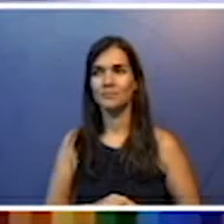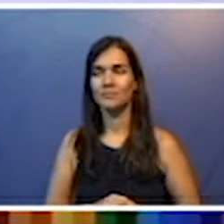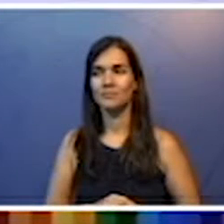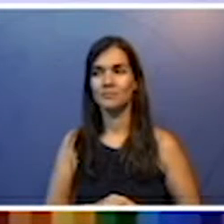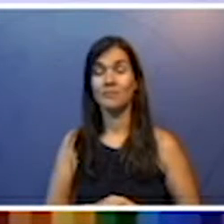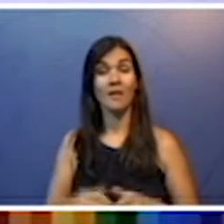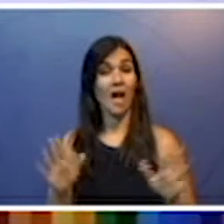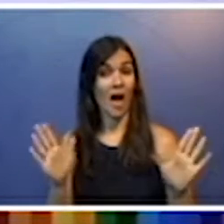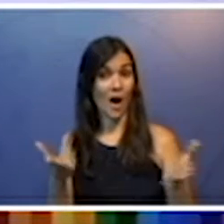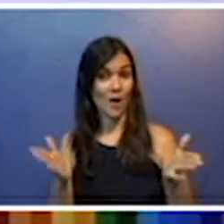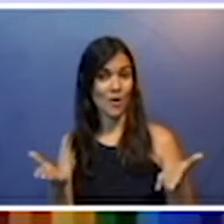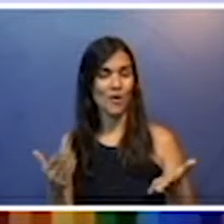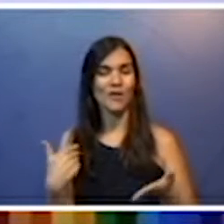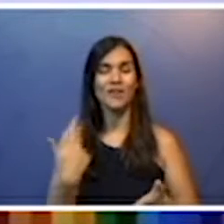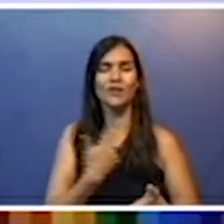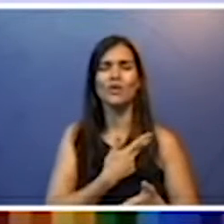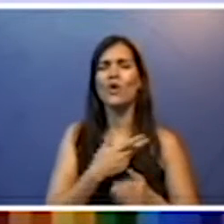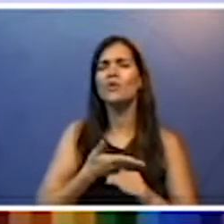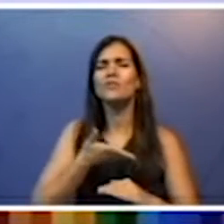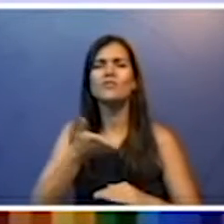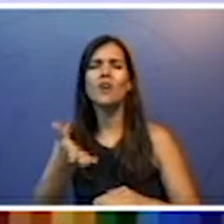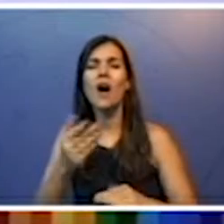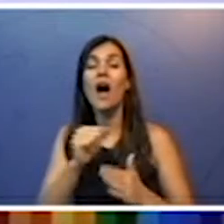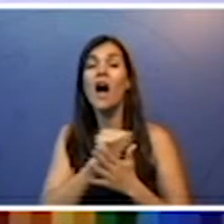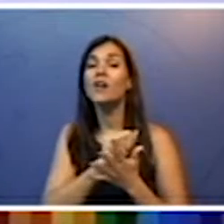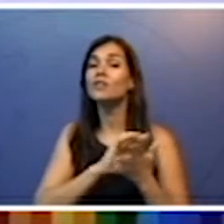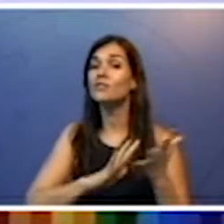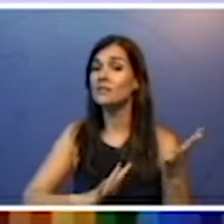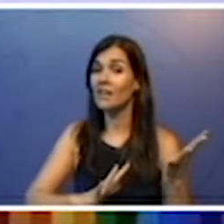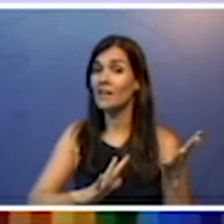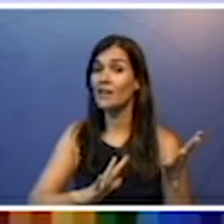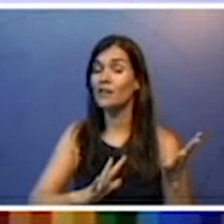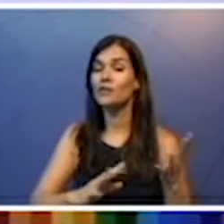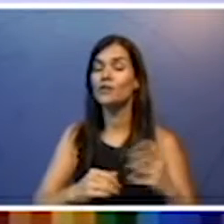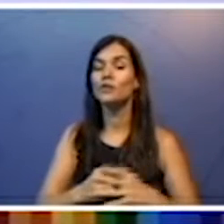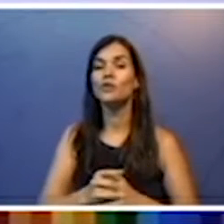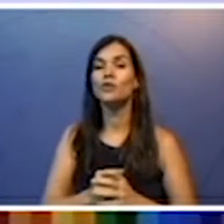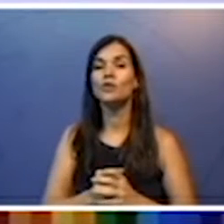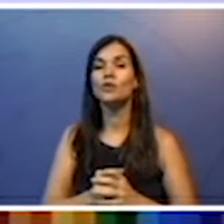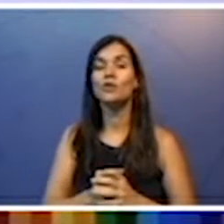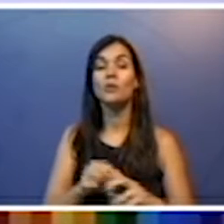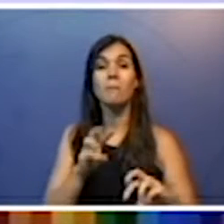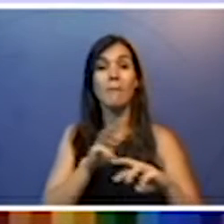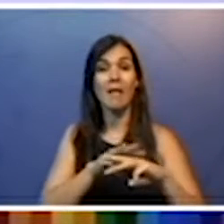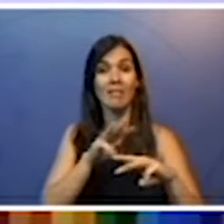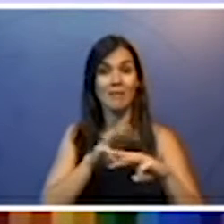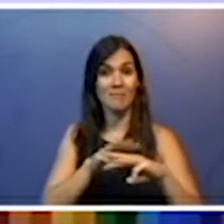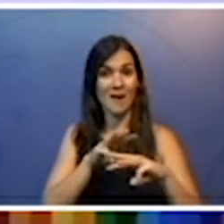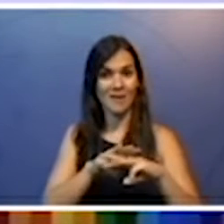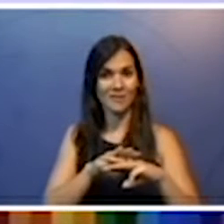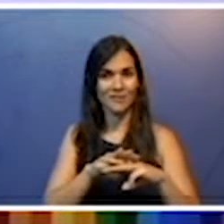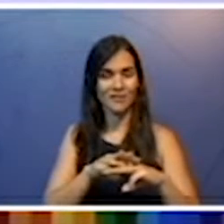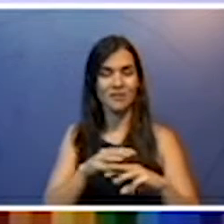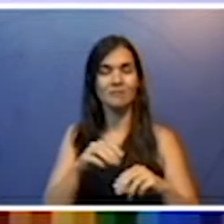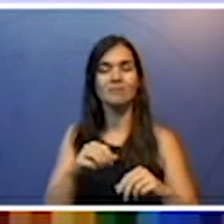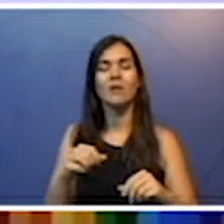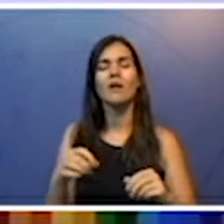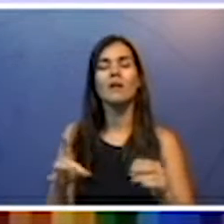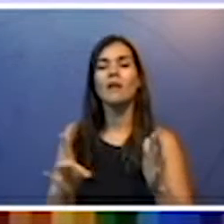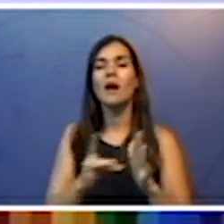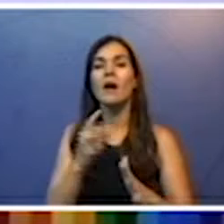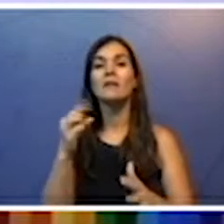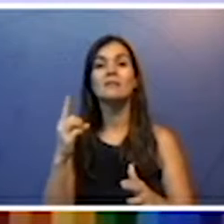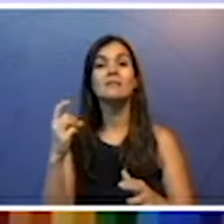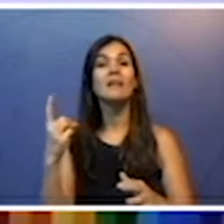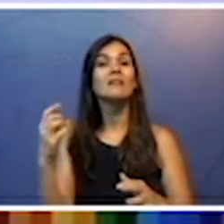Então agora nós vamos lá para as atividades de matemática na página 110, tá? Vai trabalhar